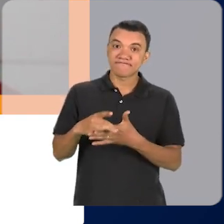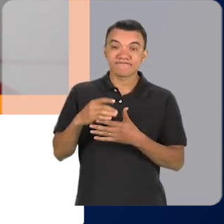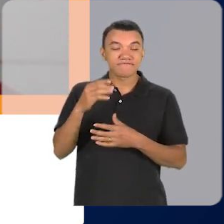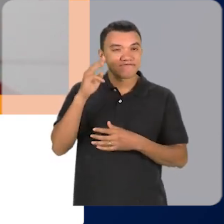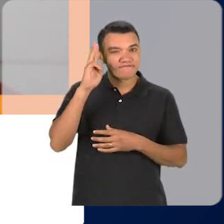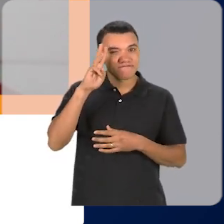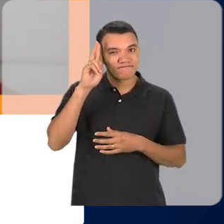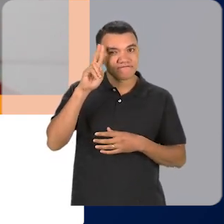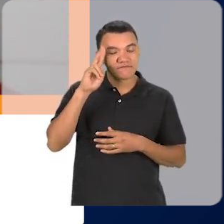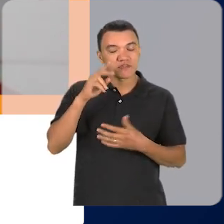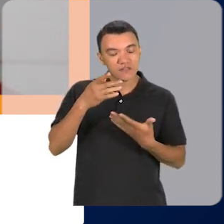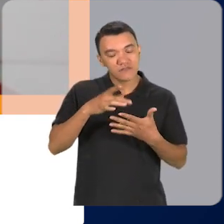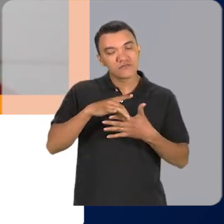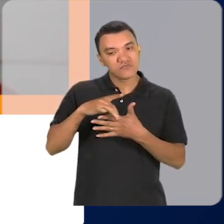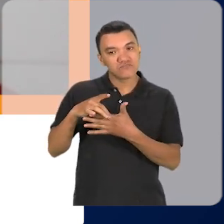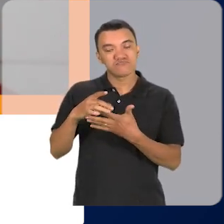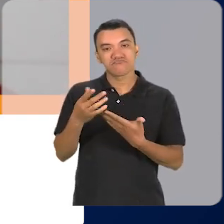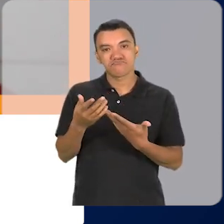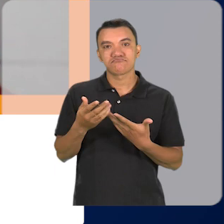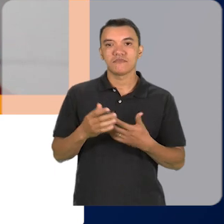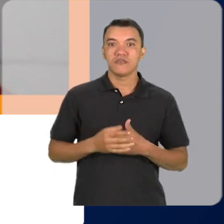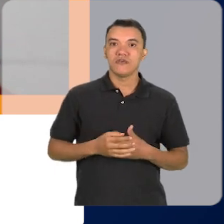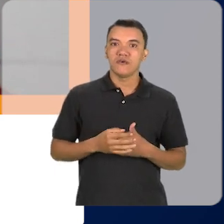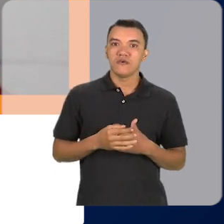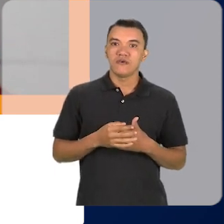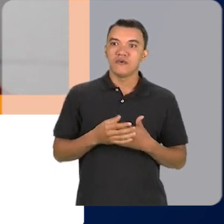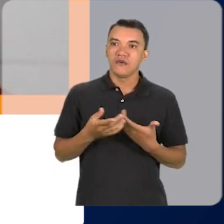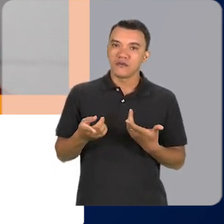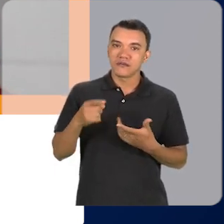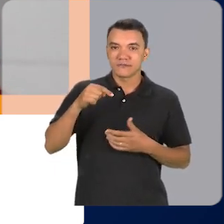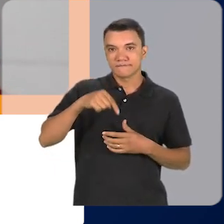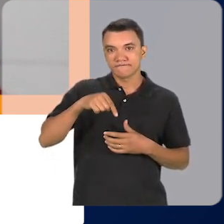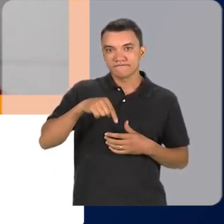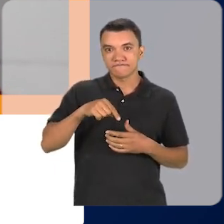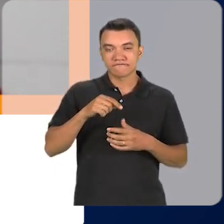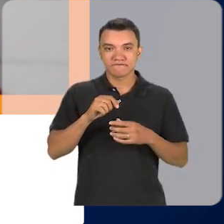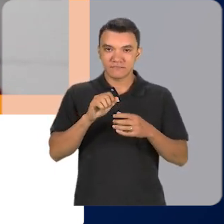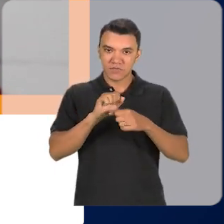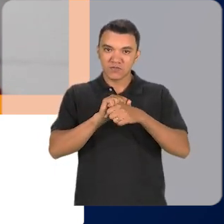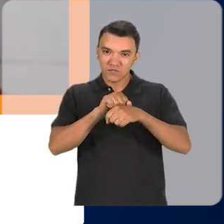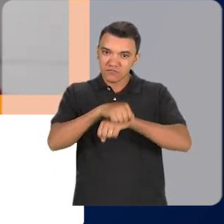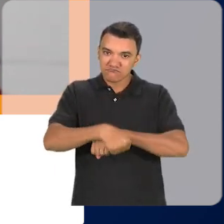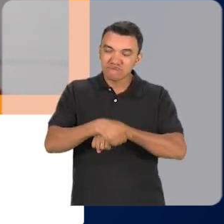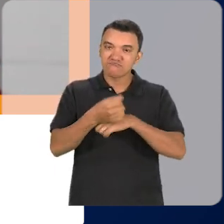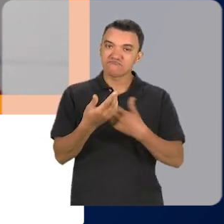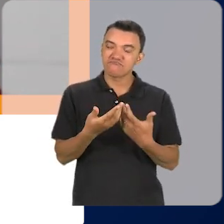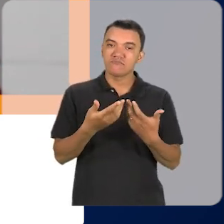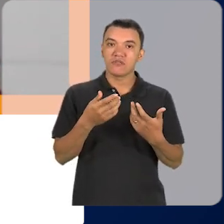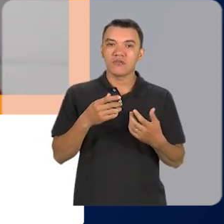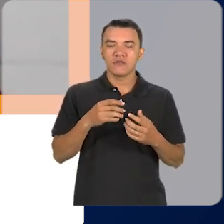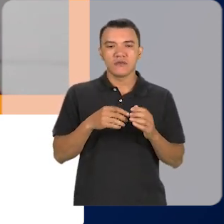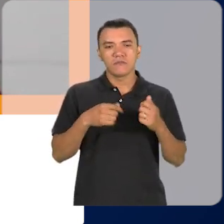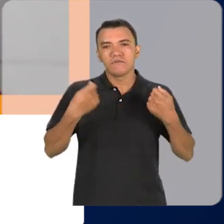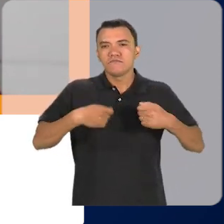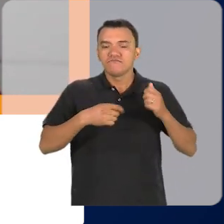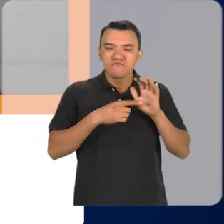memórias para a universidade e foi muito acolhida essa necessidade de mostrar o histórico do pregoeiro